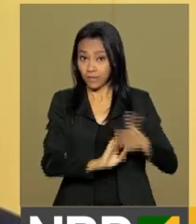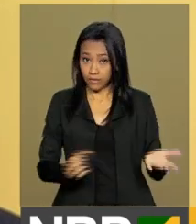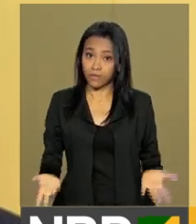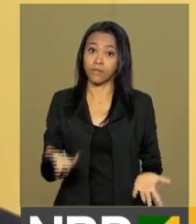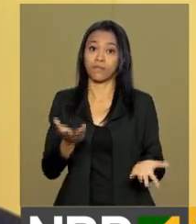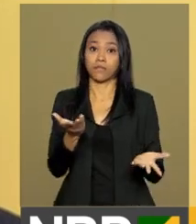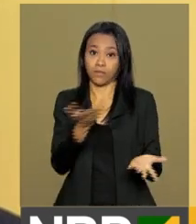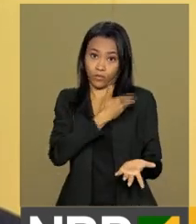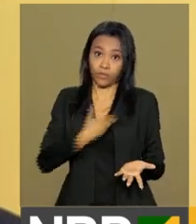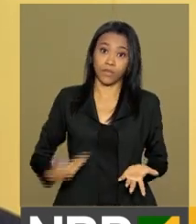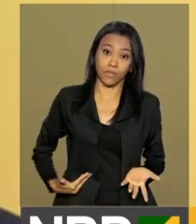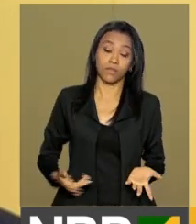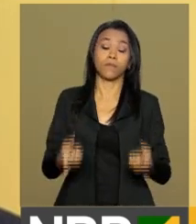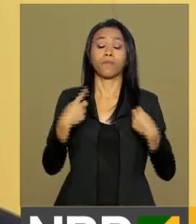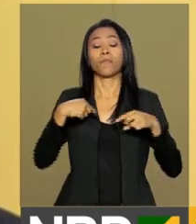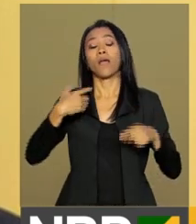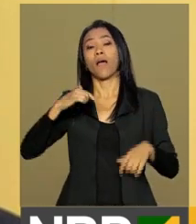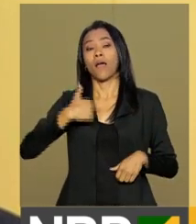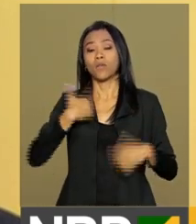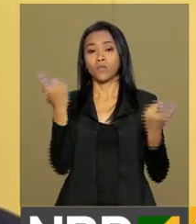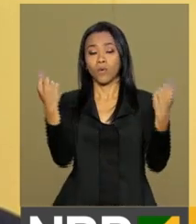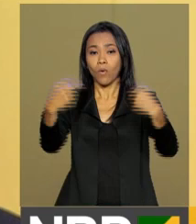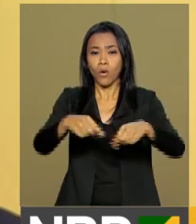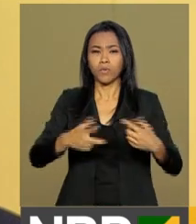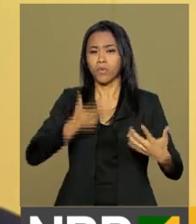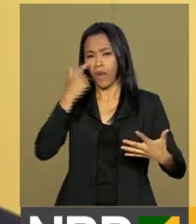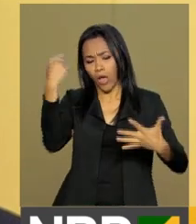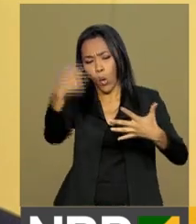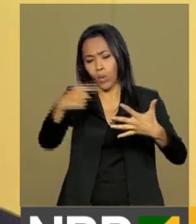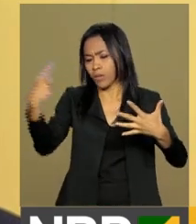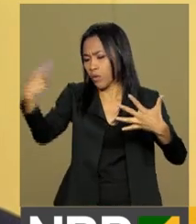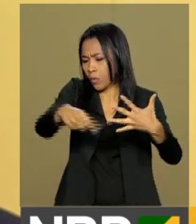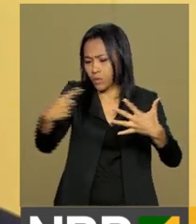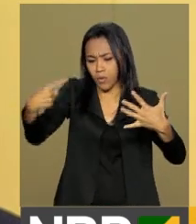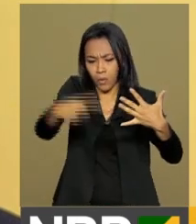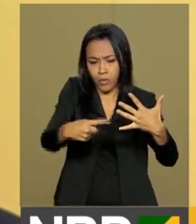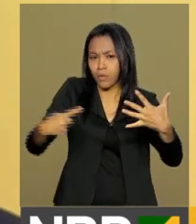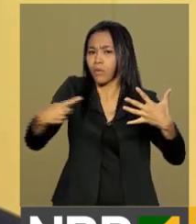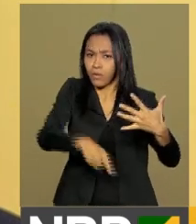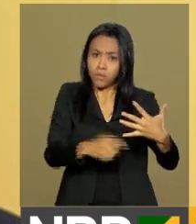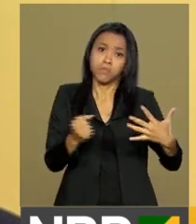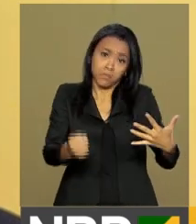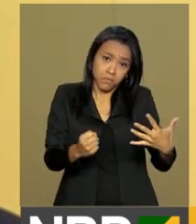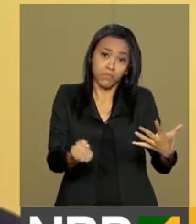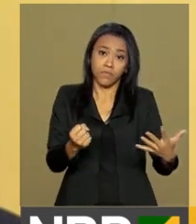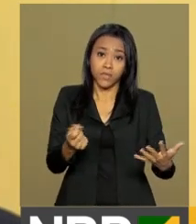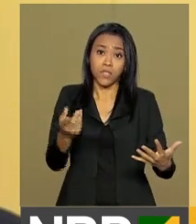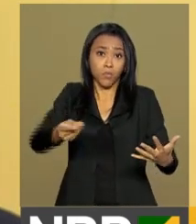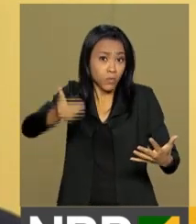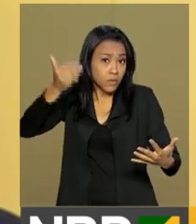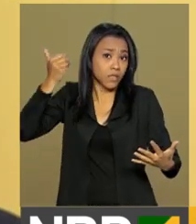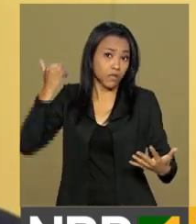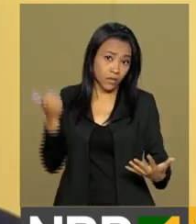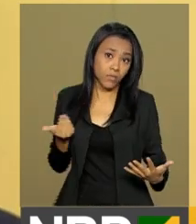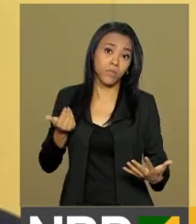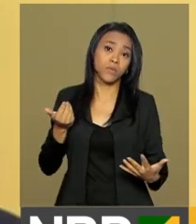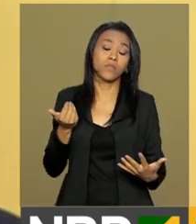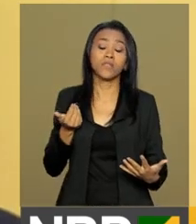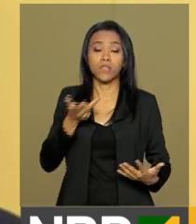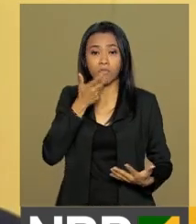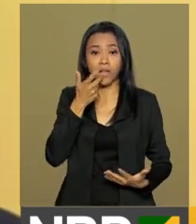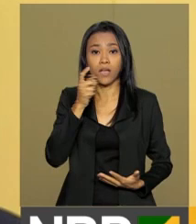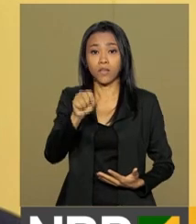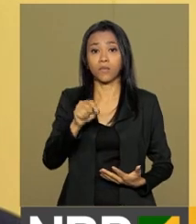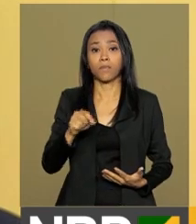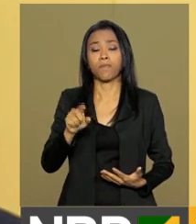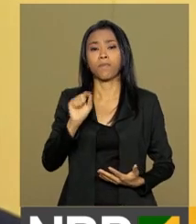nós fizemos, governador Marconi Perillo, da dívida dos estados, algo que vinha há muito tempo sendo postulado e